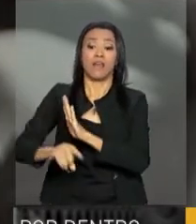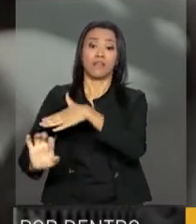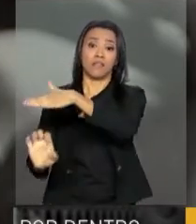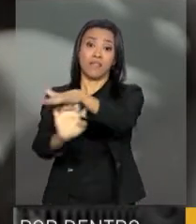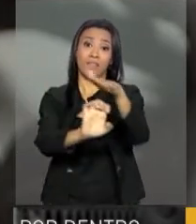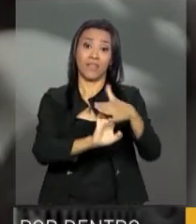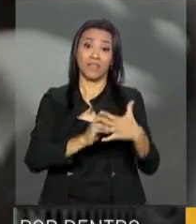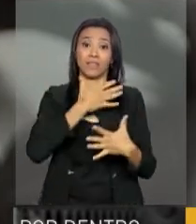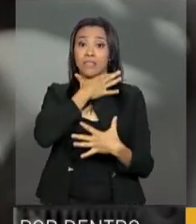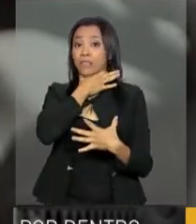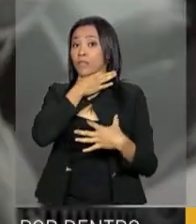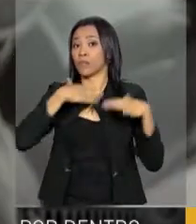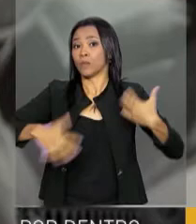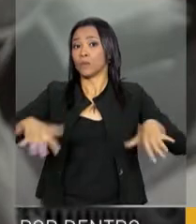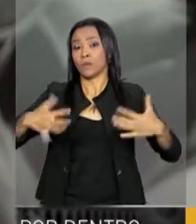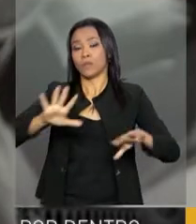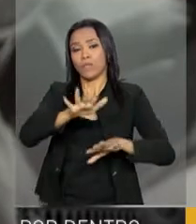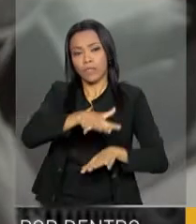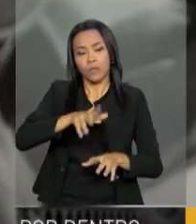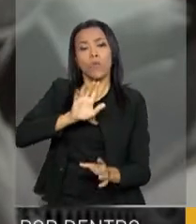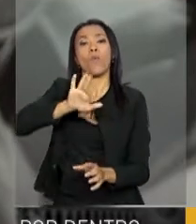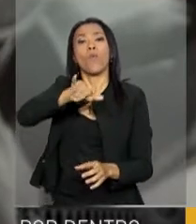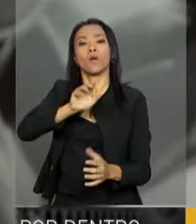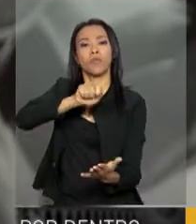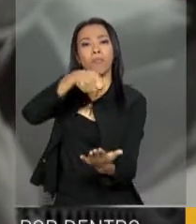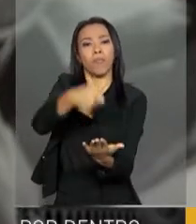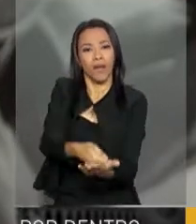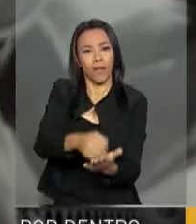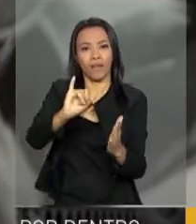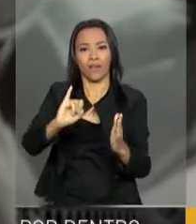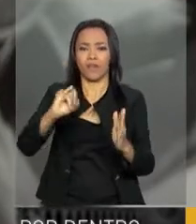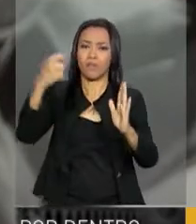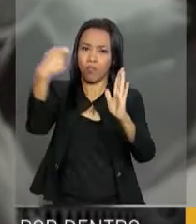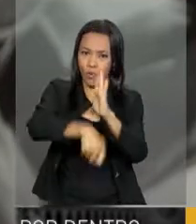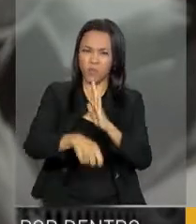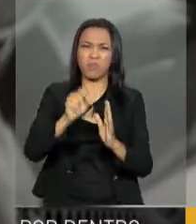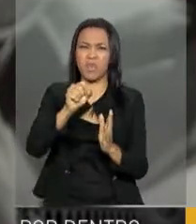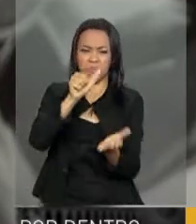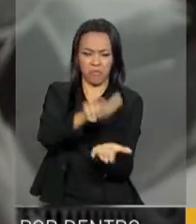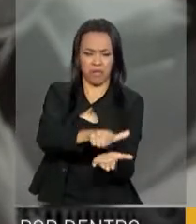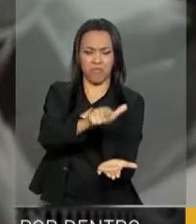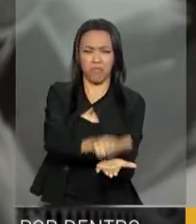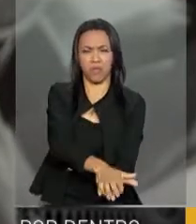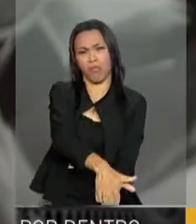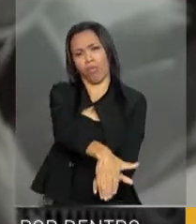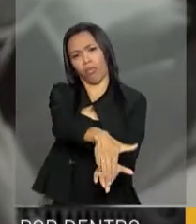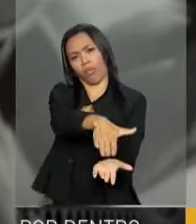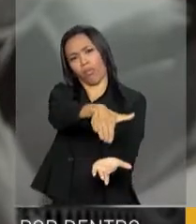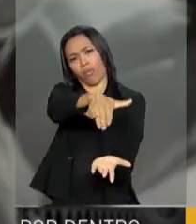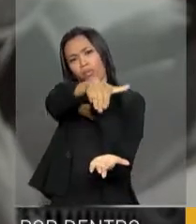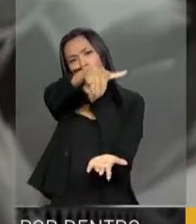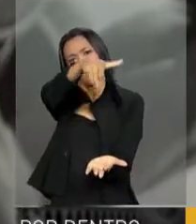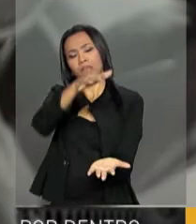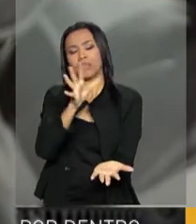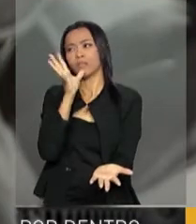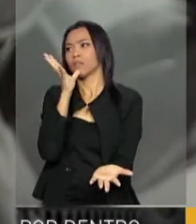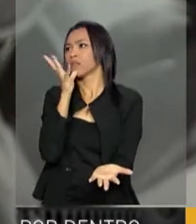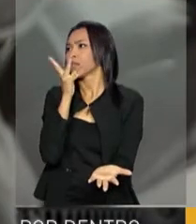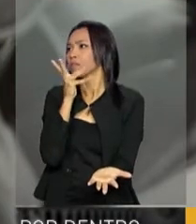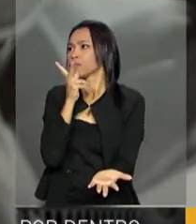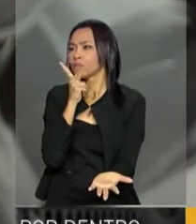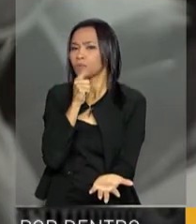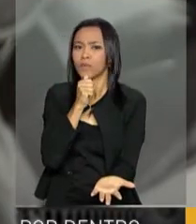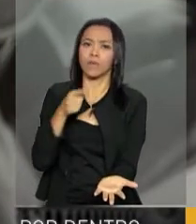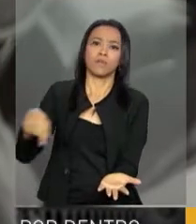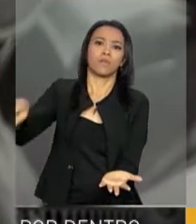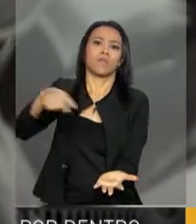na hora de pagar imposto, que é papelada, burocracia, que isso consome o tempo da micro e